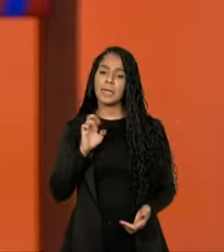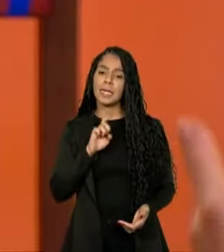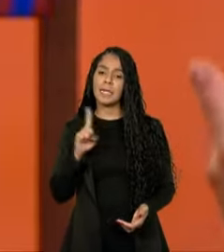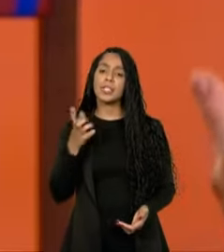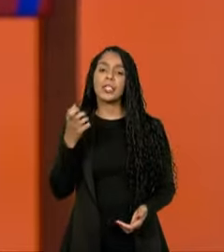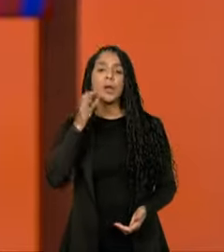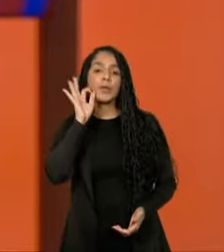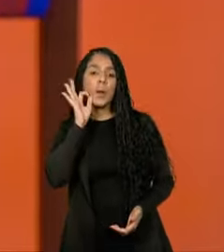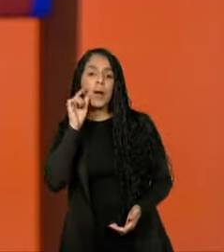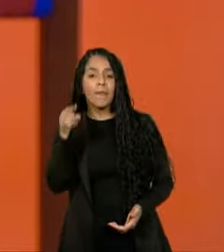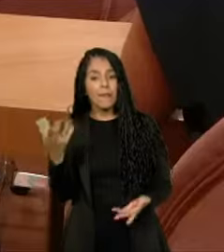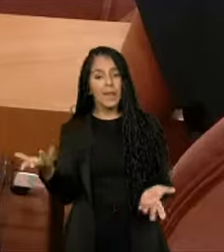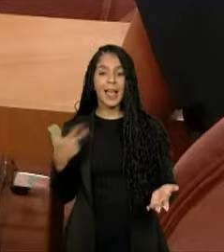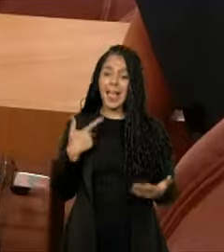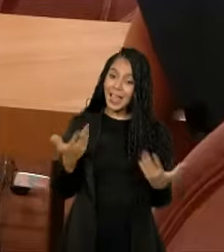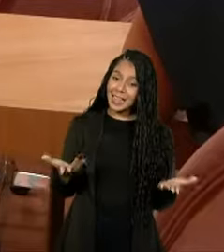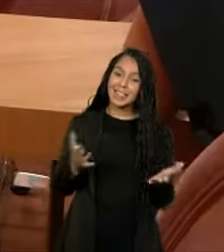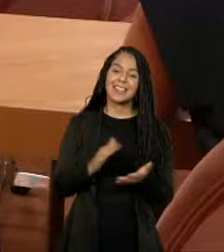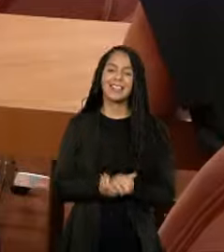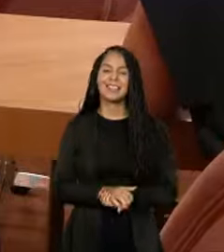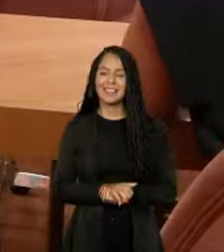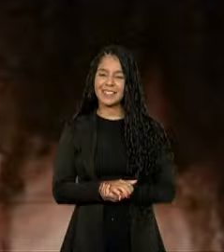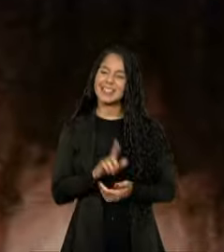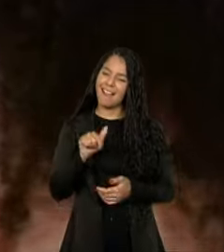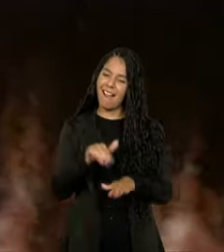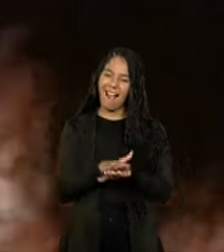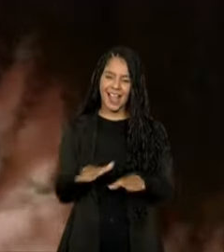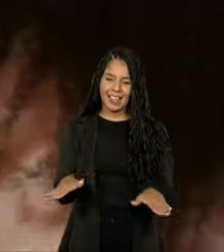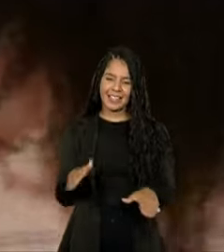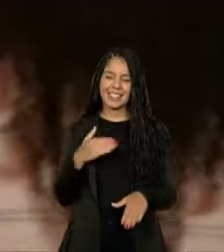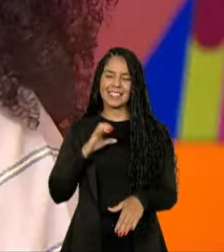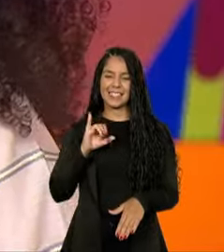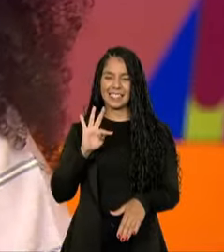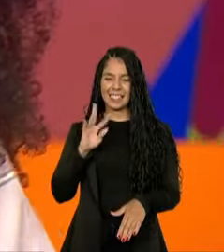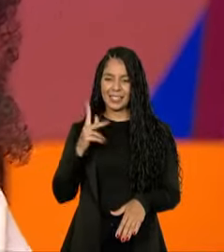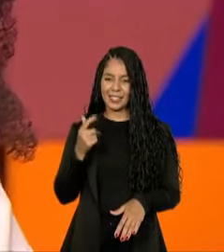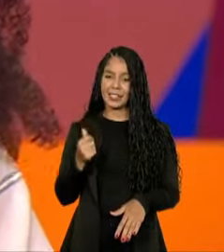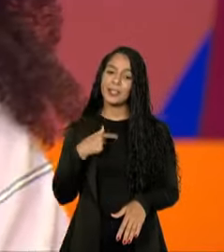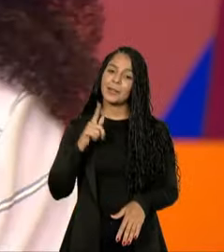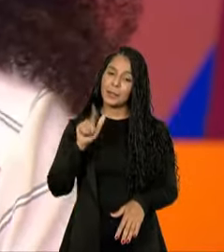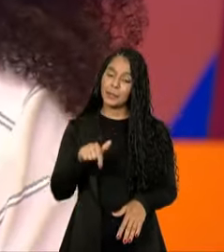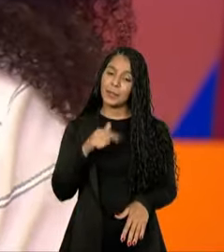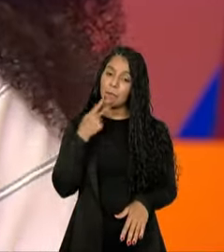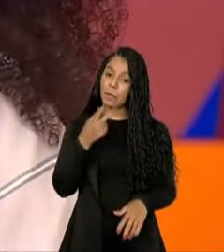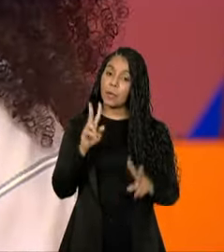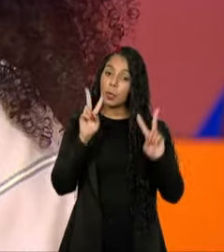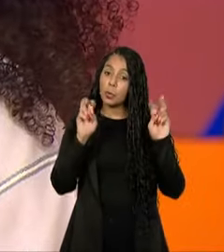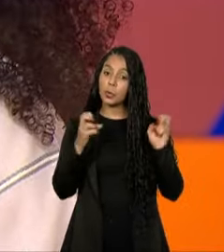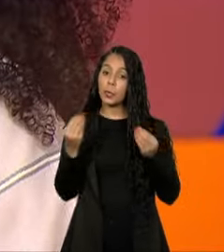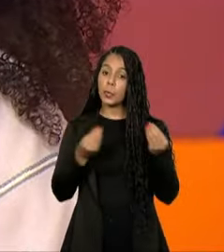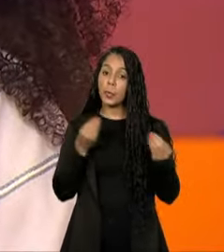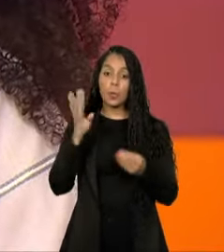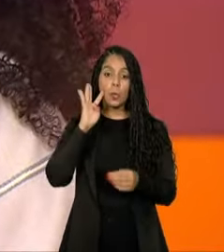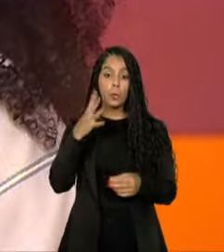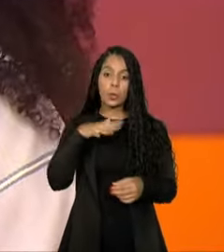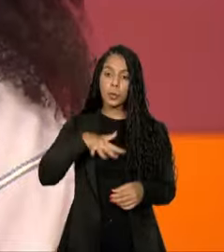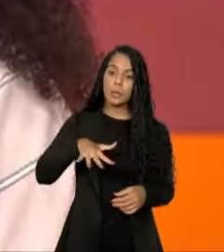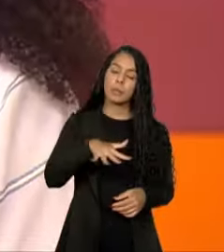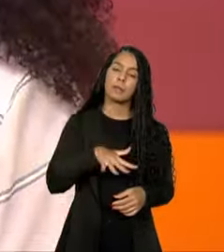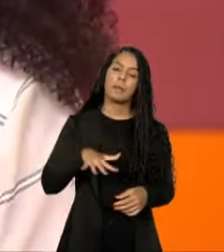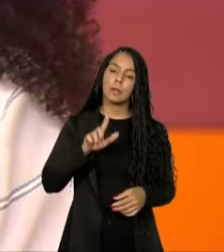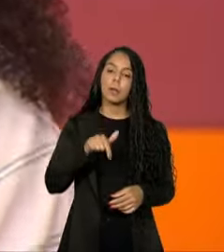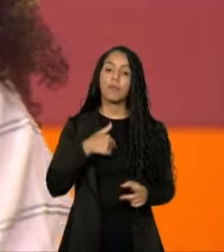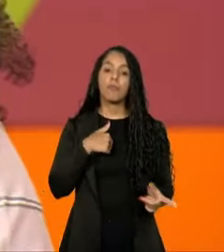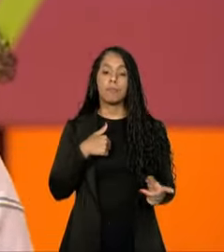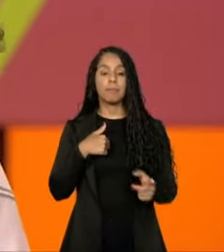café aí. Exatamente. A gente manda uma, né? É assim, né, Cíntia? É, o que vocês estão falando, né, sobre soluções, situações, é muito